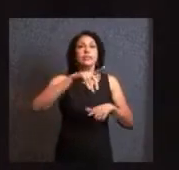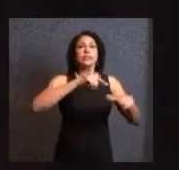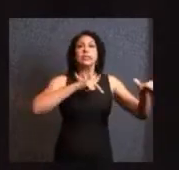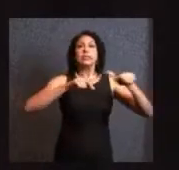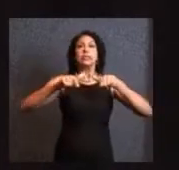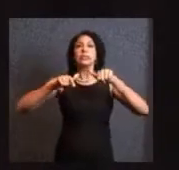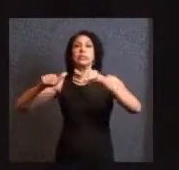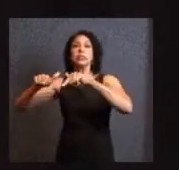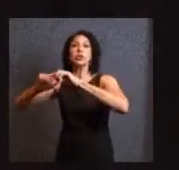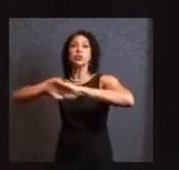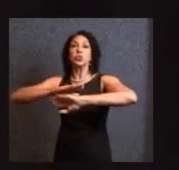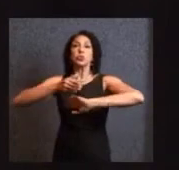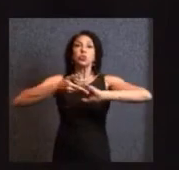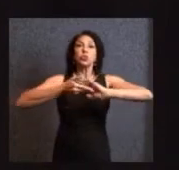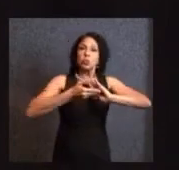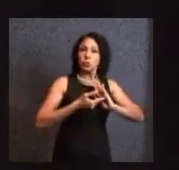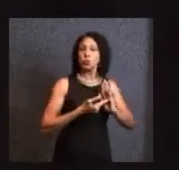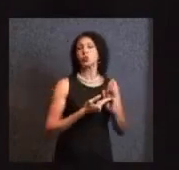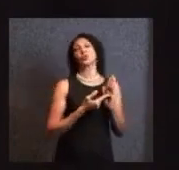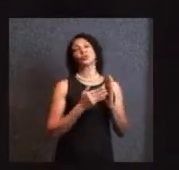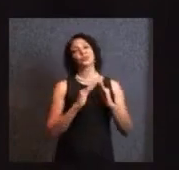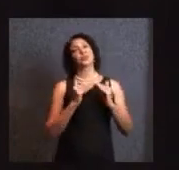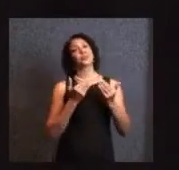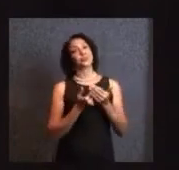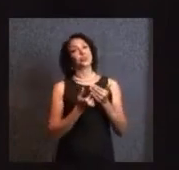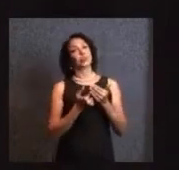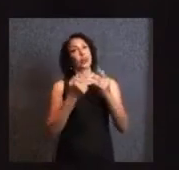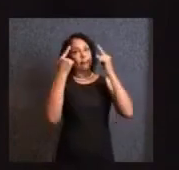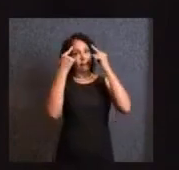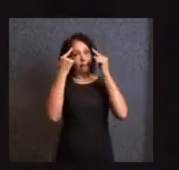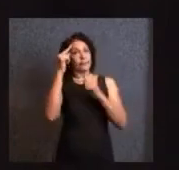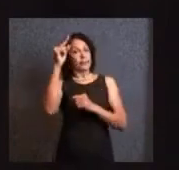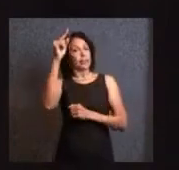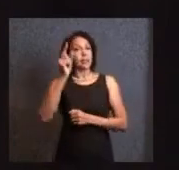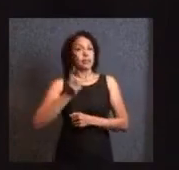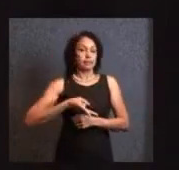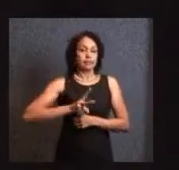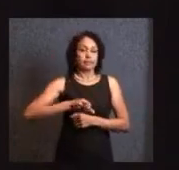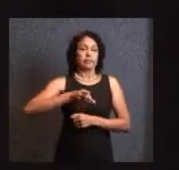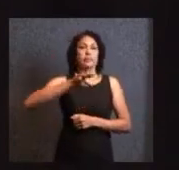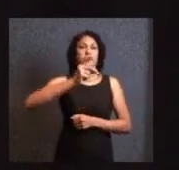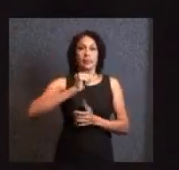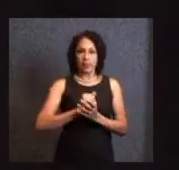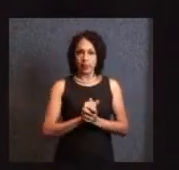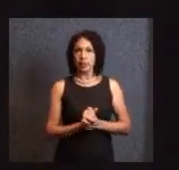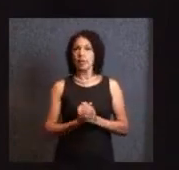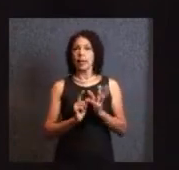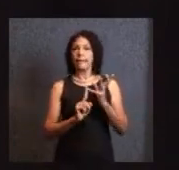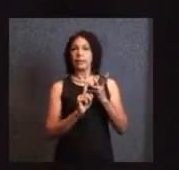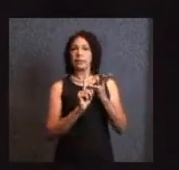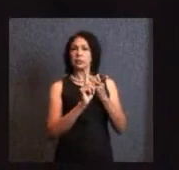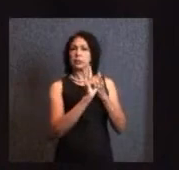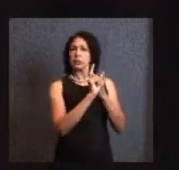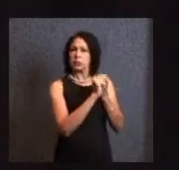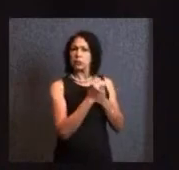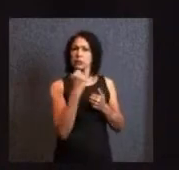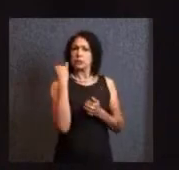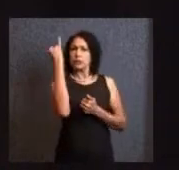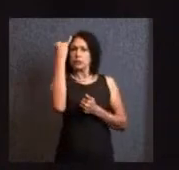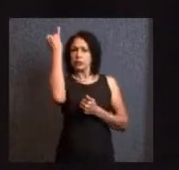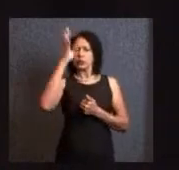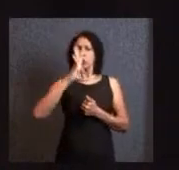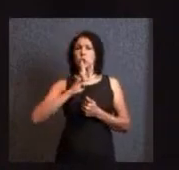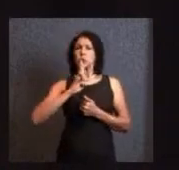os demais segmentos. A ideia é que leve-se em conta sempre que aspectos importantes do conhecimento da